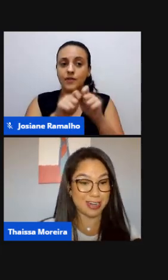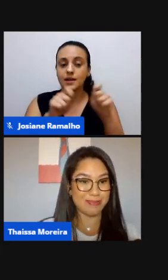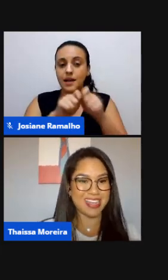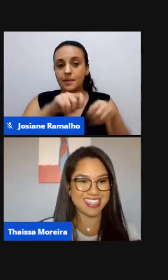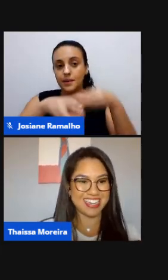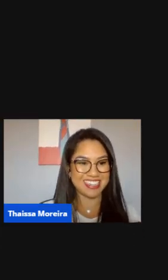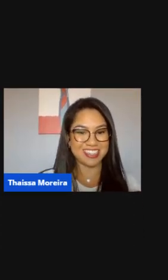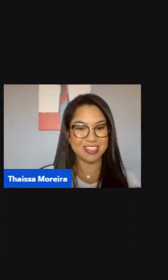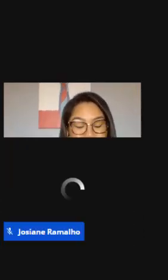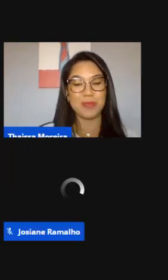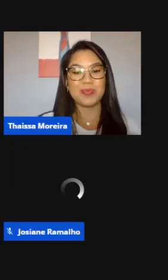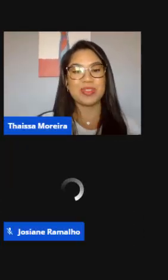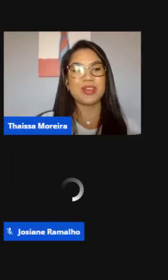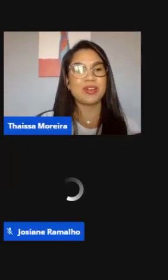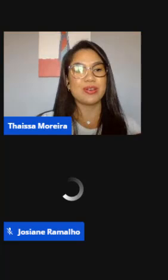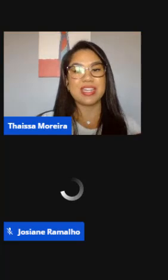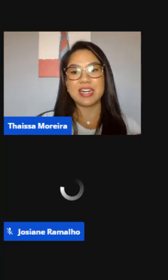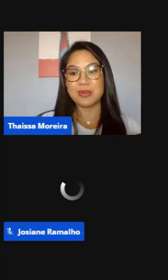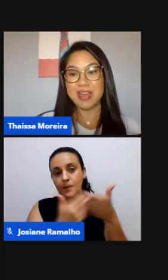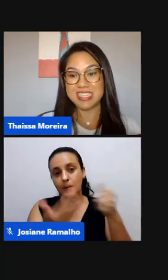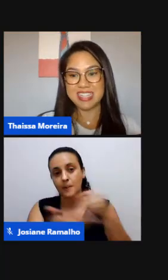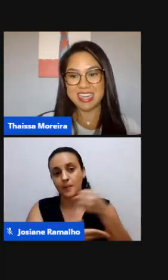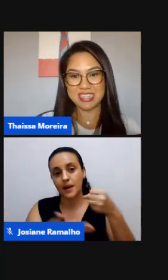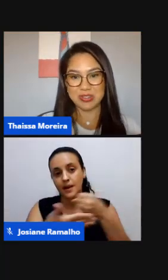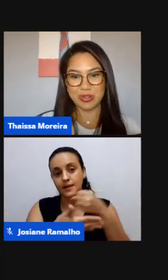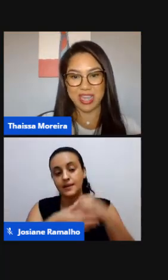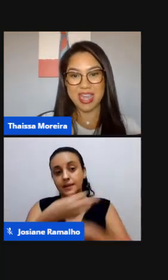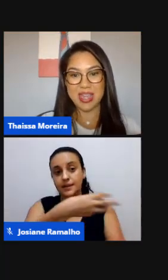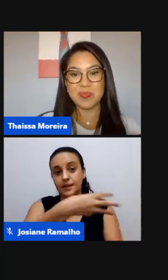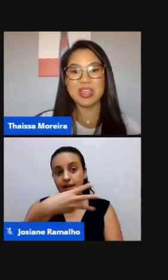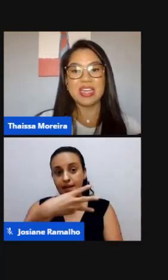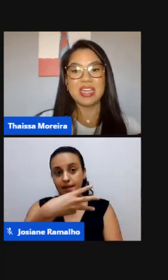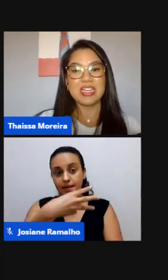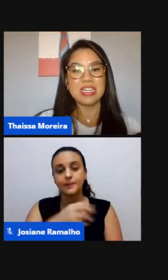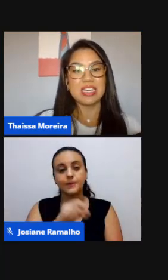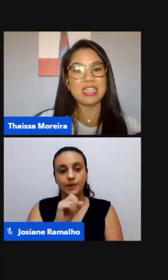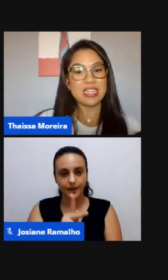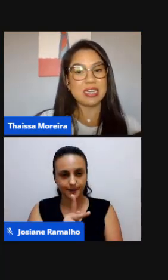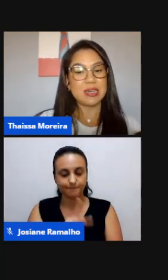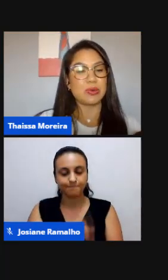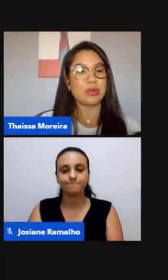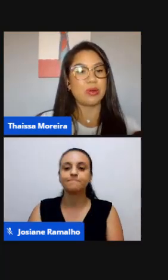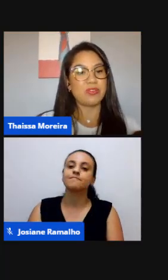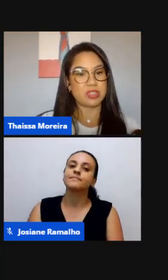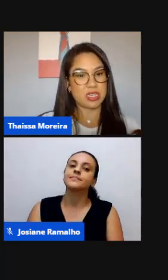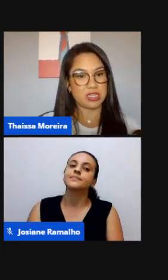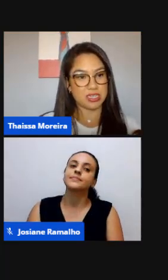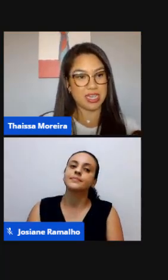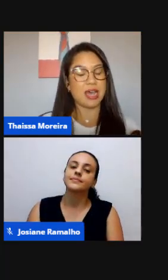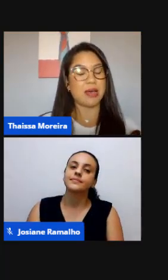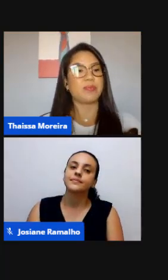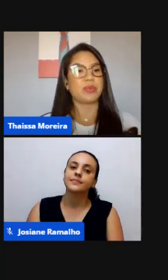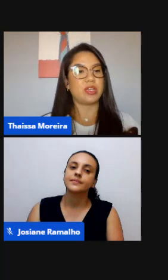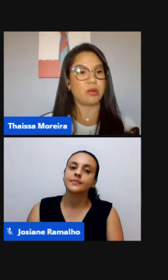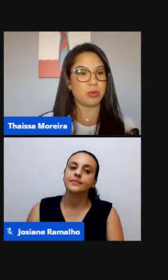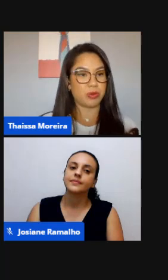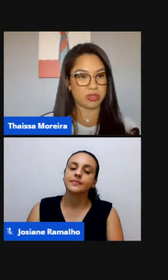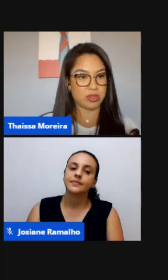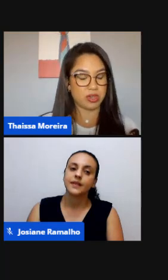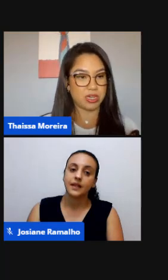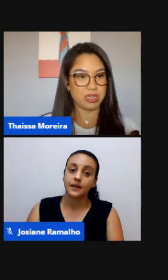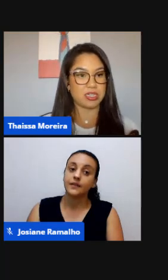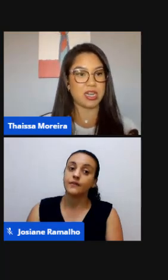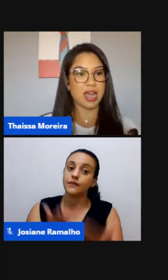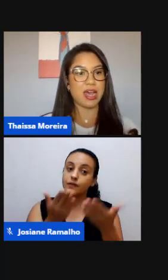o caderno base 3, desculpa. O caderno base 3, ok? Então, como vocês já sabem, e como